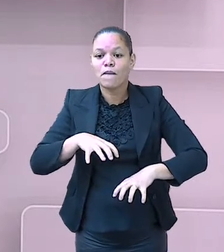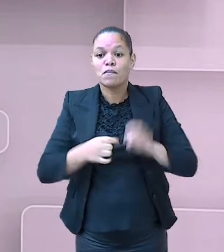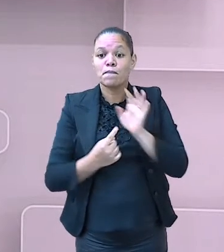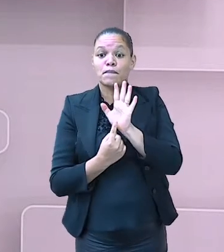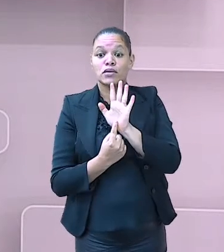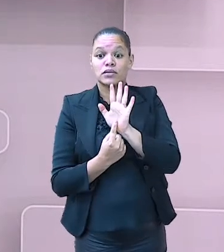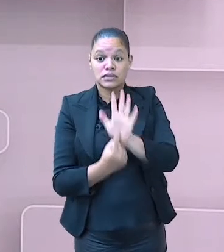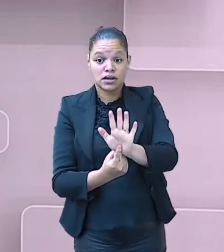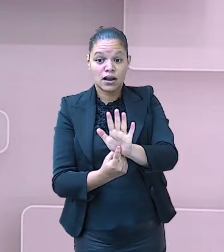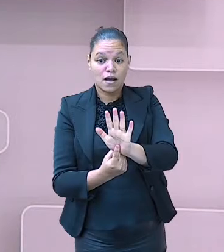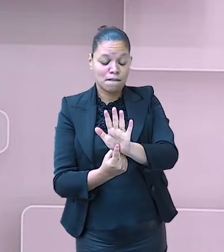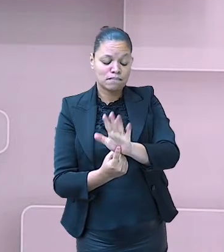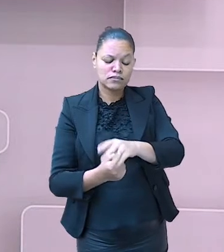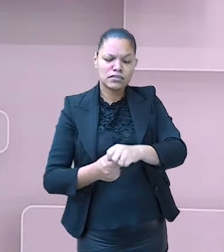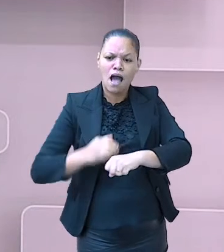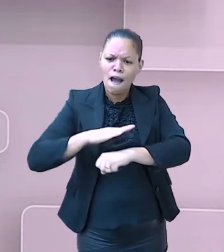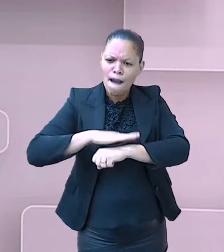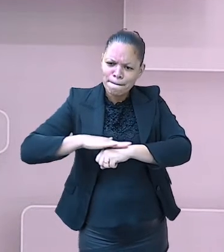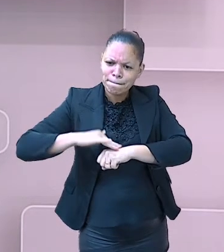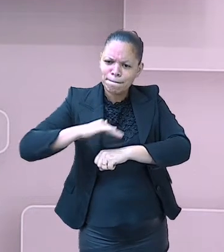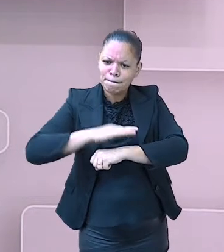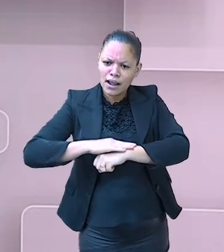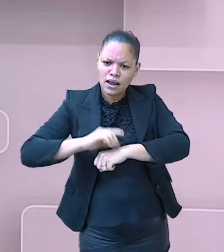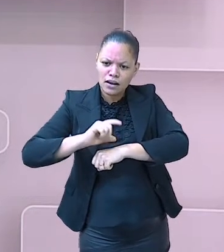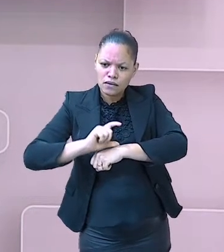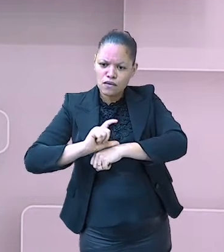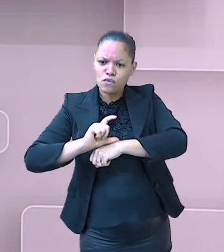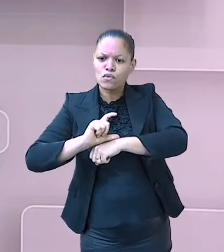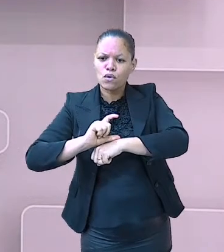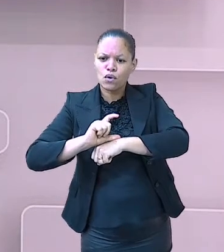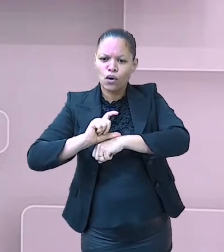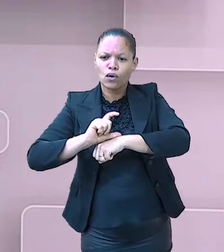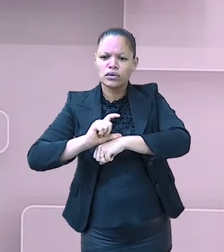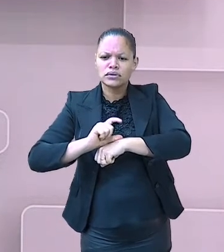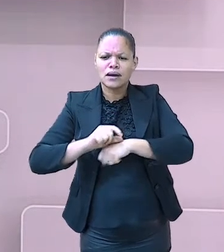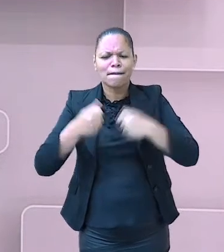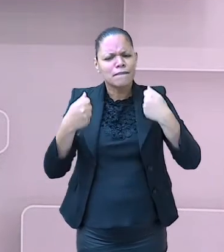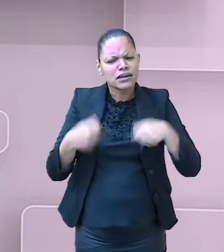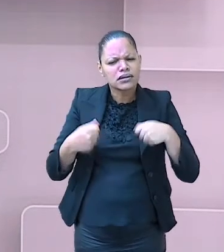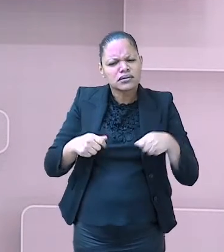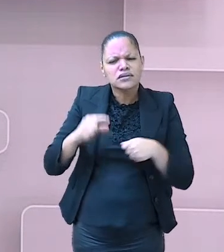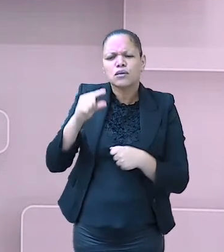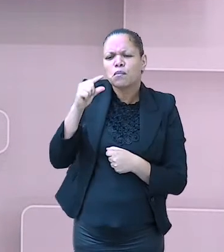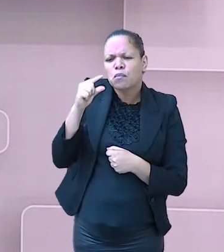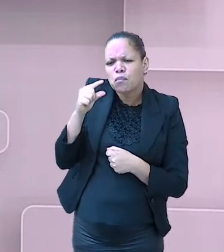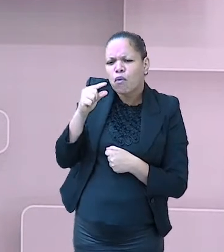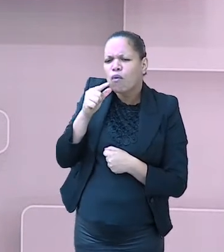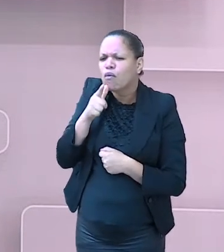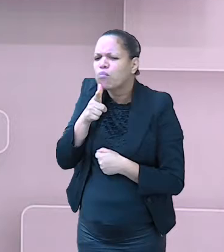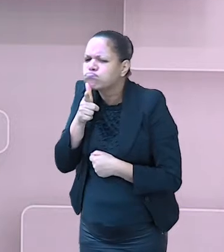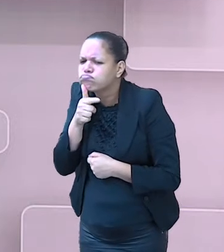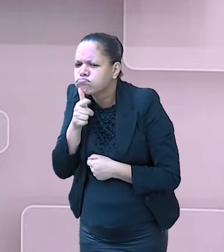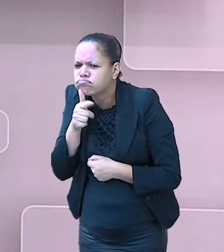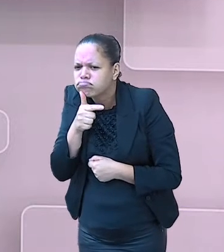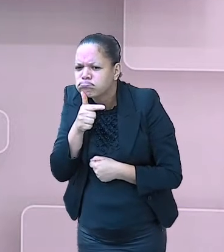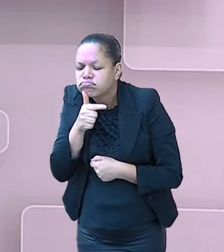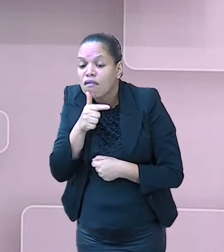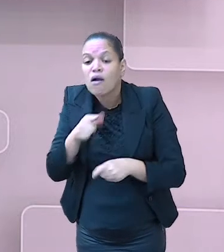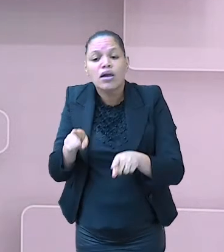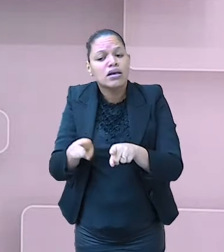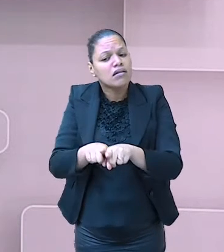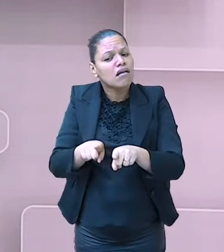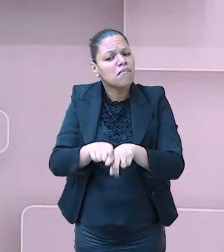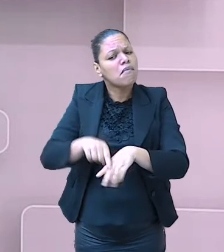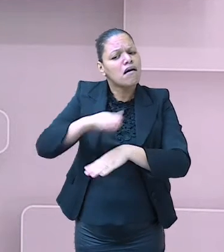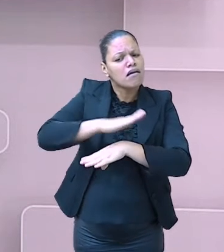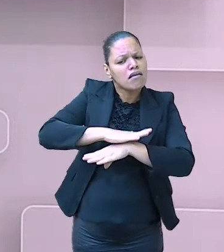pele grossa, tá? Eles precisam muito pouco de água e eles têm essa pele queratinizada, que